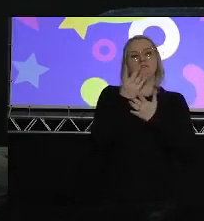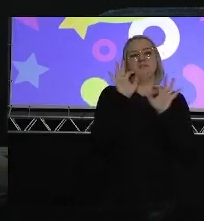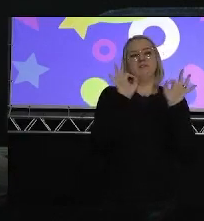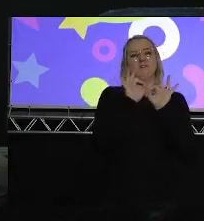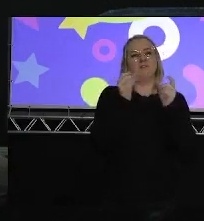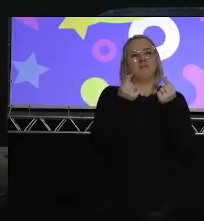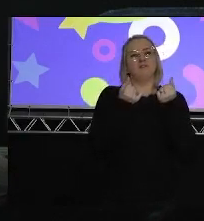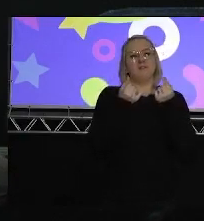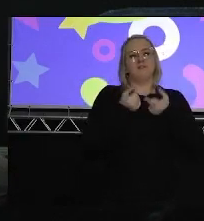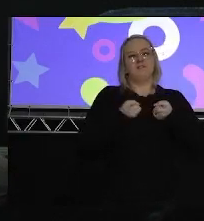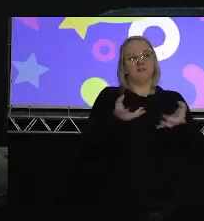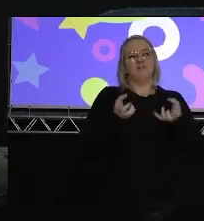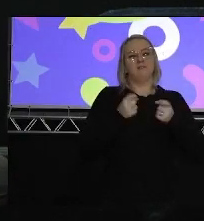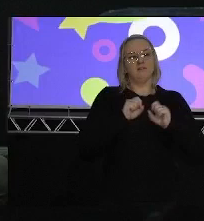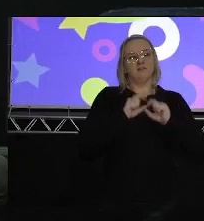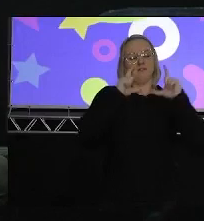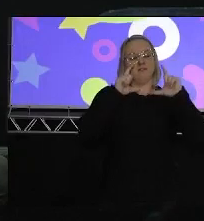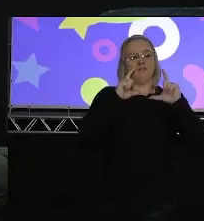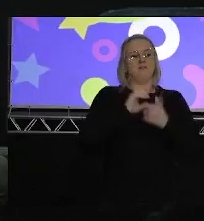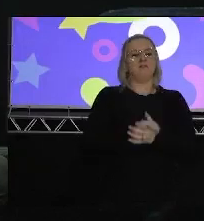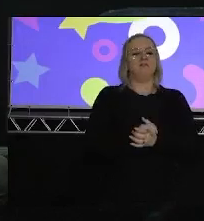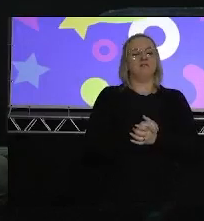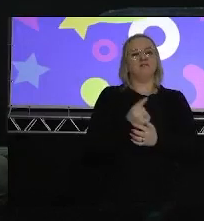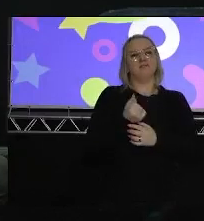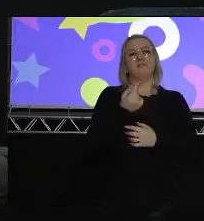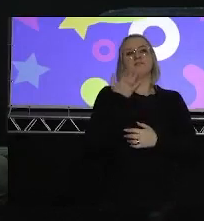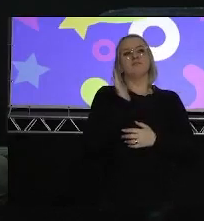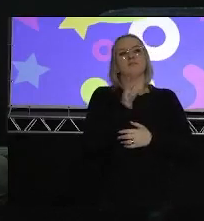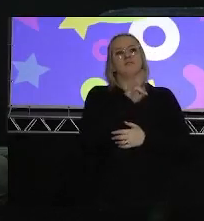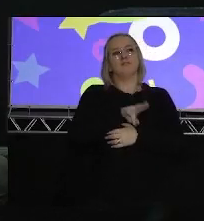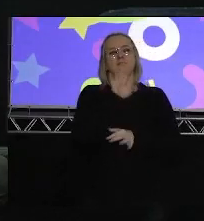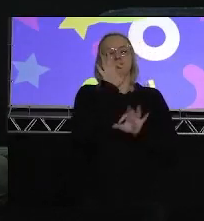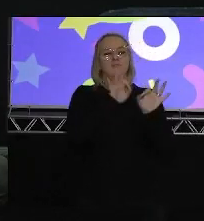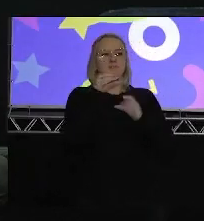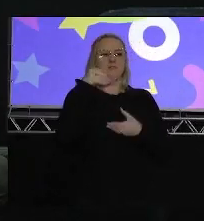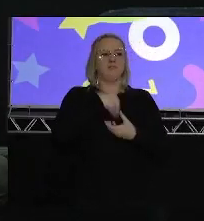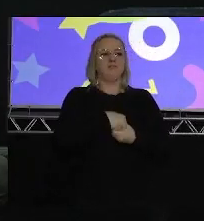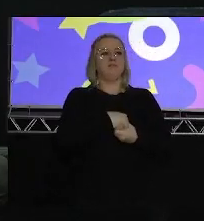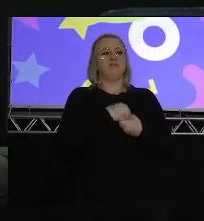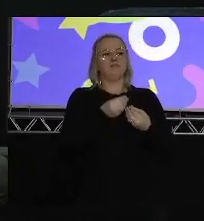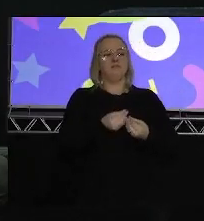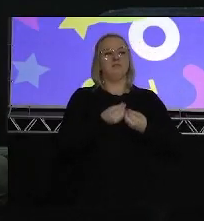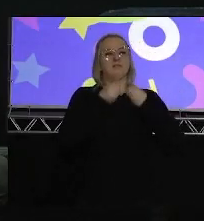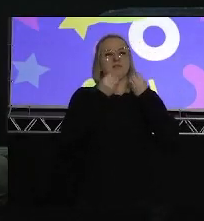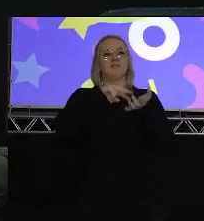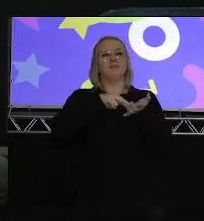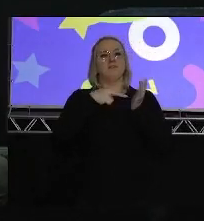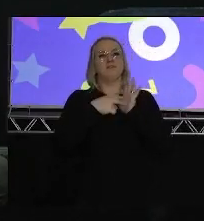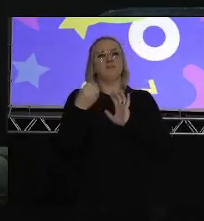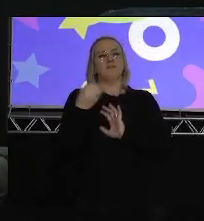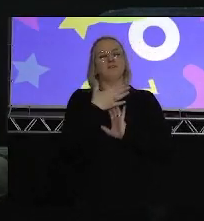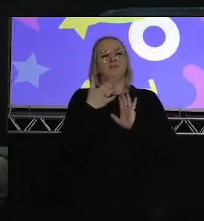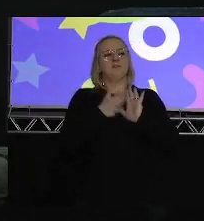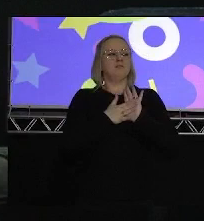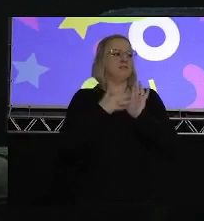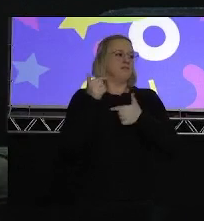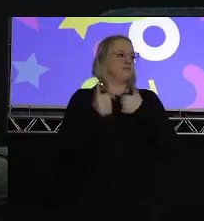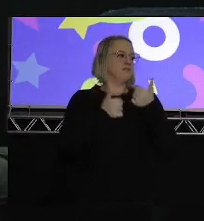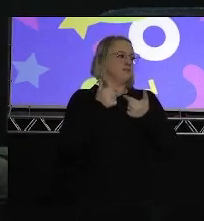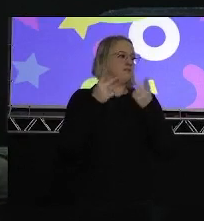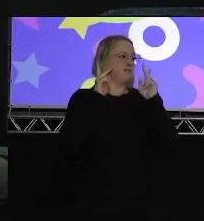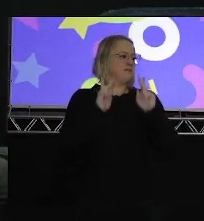adicionais, sem aumentar a headcount, usando quem já estava dentro da organização, dando novo significado e propósito para o trabalho das